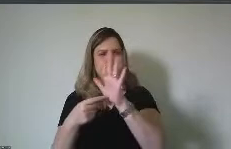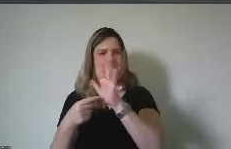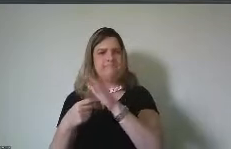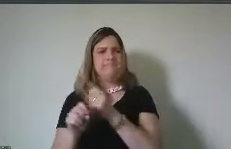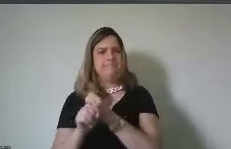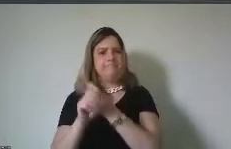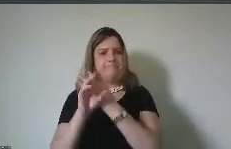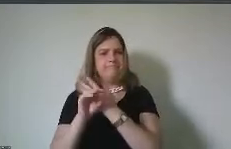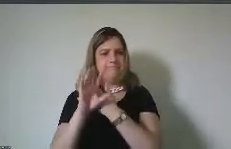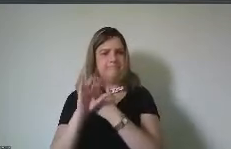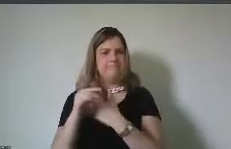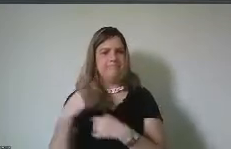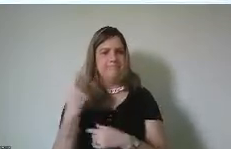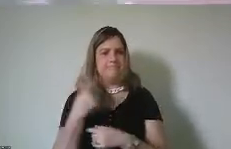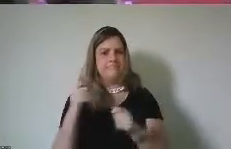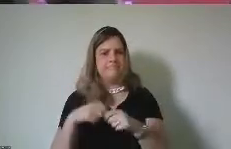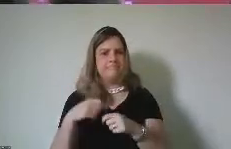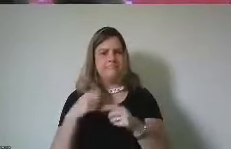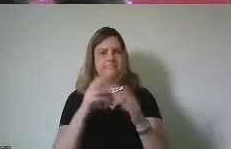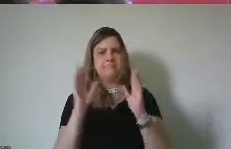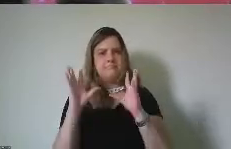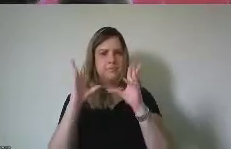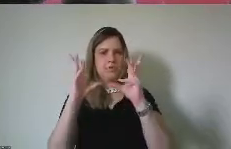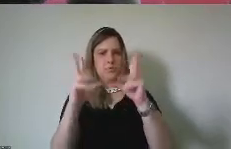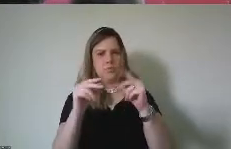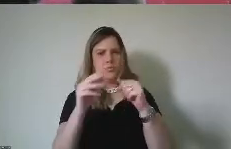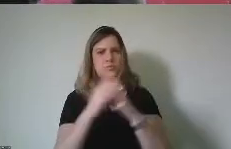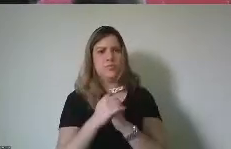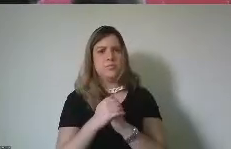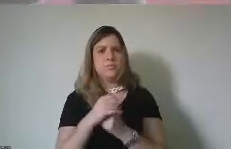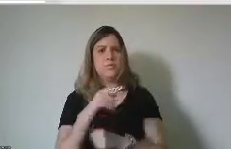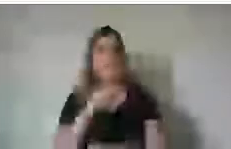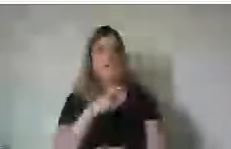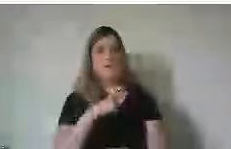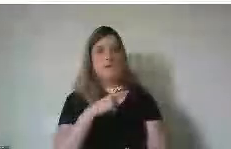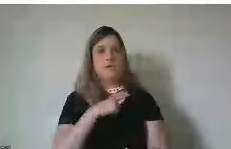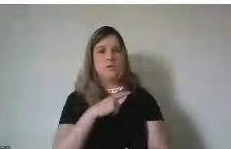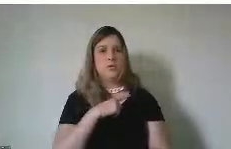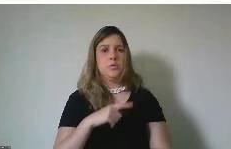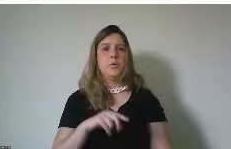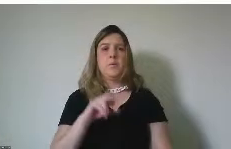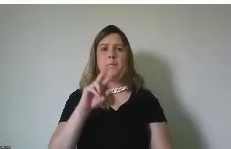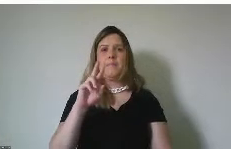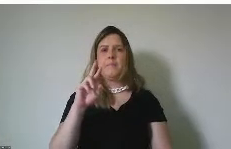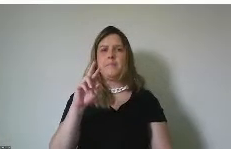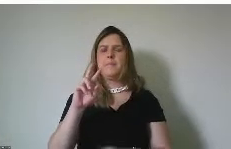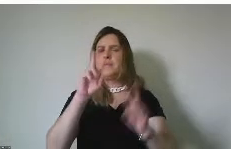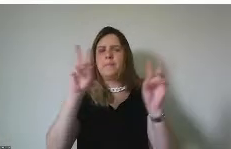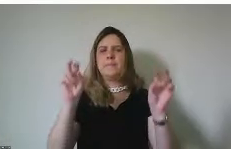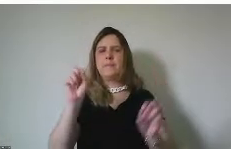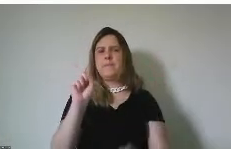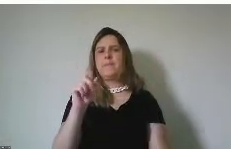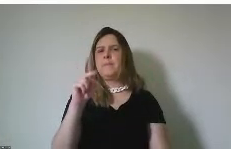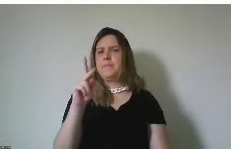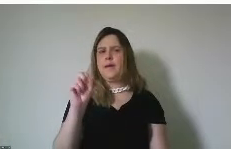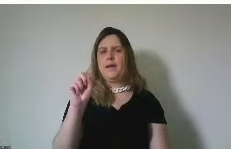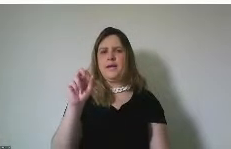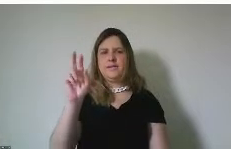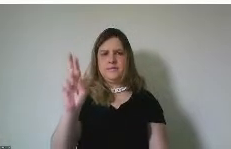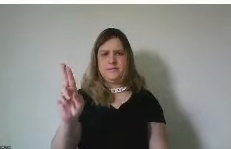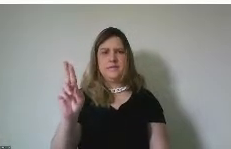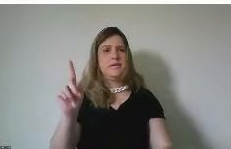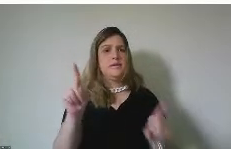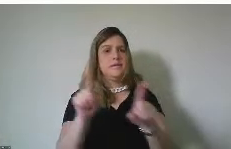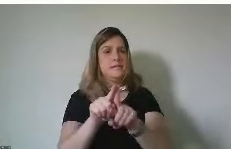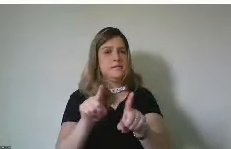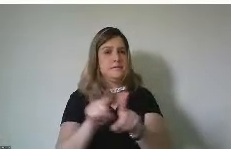Business aqui acho que fundamental para todos né Eu venho da PSR que todos aqui conhecem bem a empresa estamos no Rio de Janeiro essa